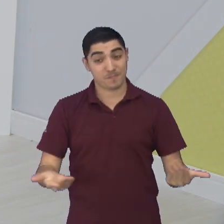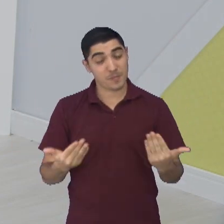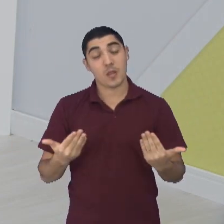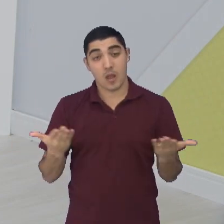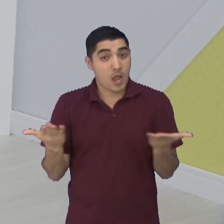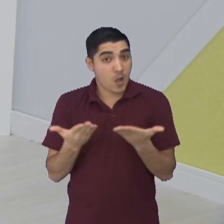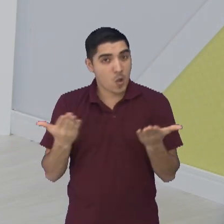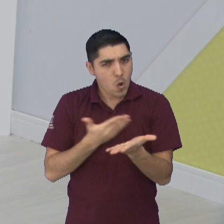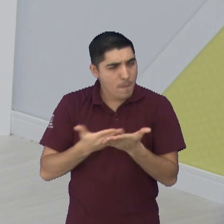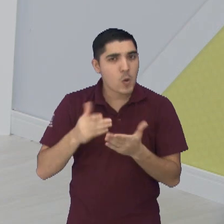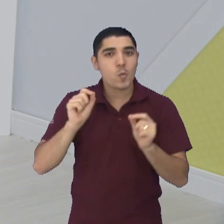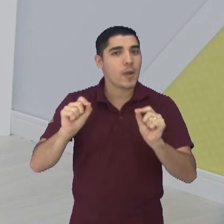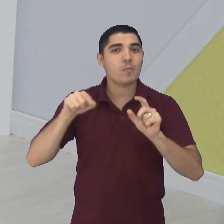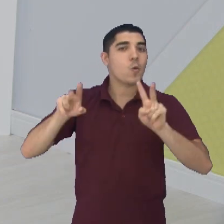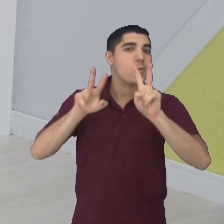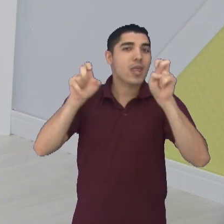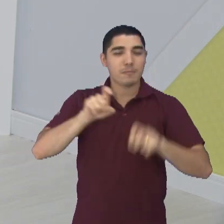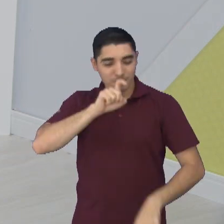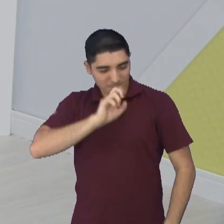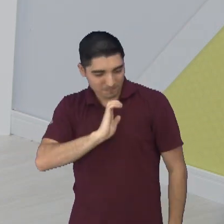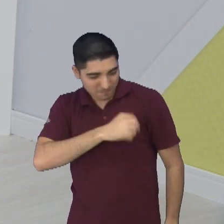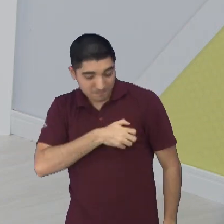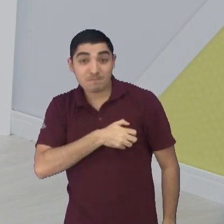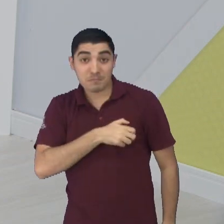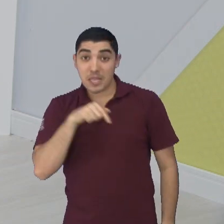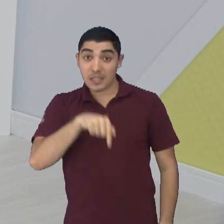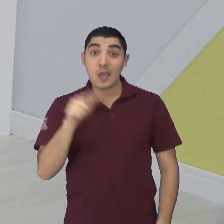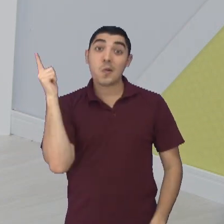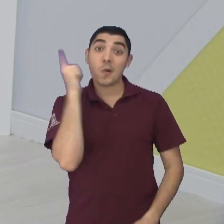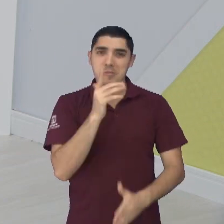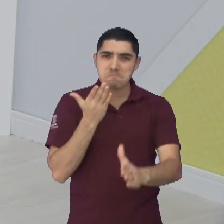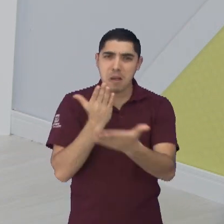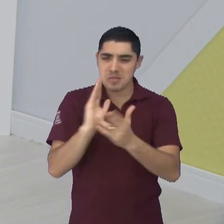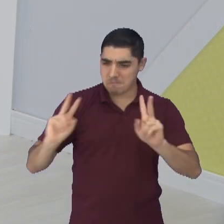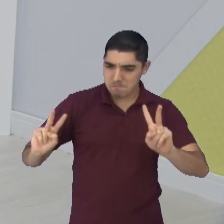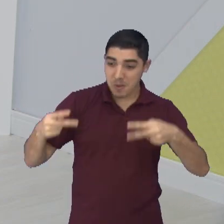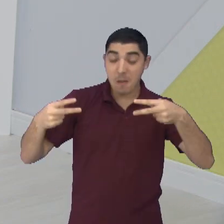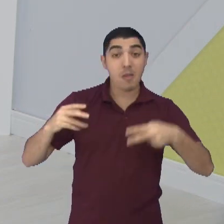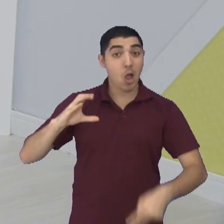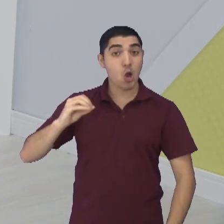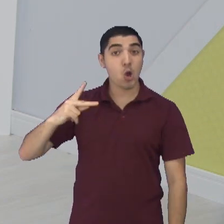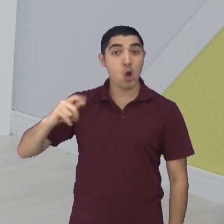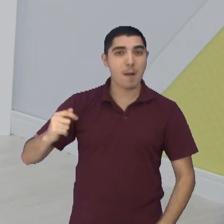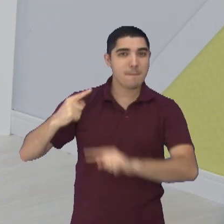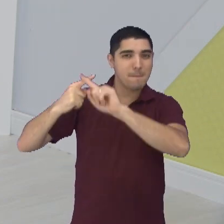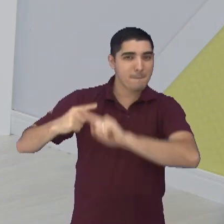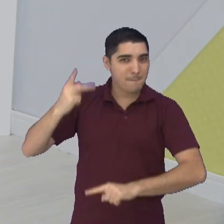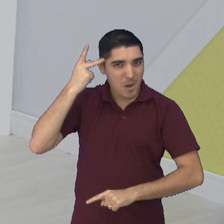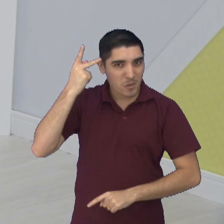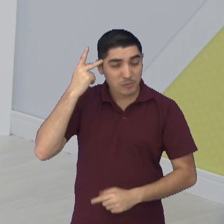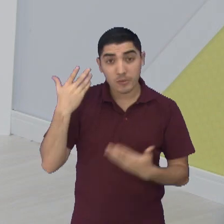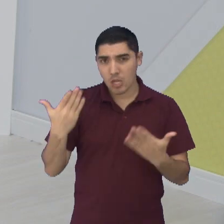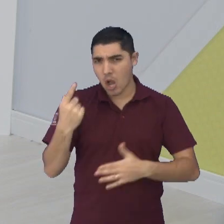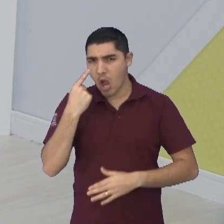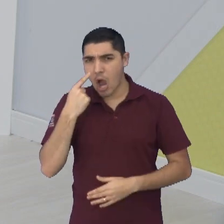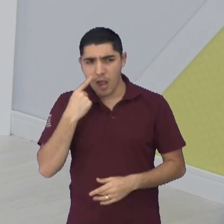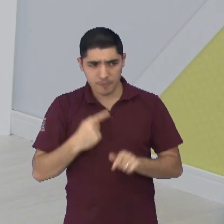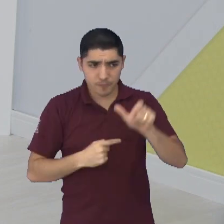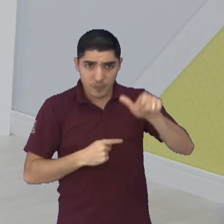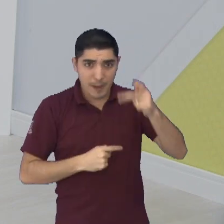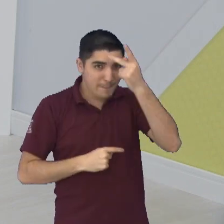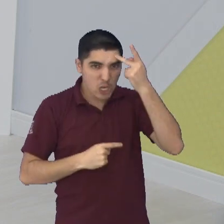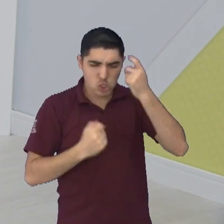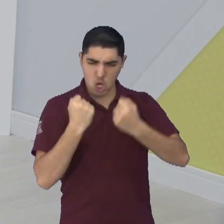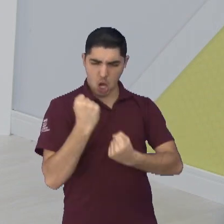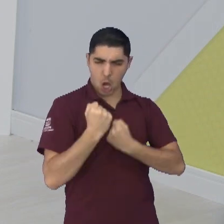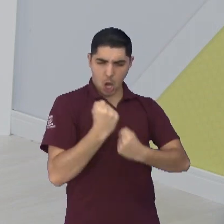começa falando da nossa Águia do Vale. O São José está na semifinal da Copa Paulista. E olha, talvez nem o torcedor mais empolgado com